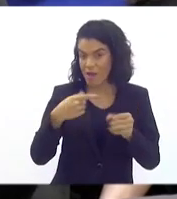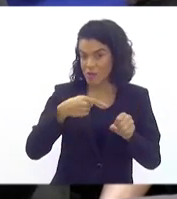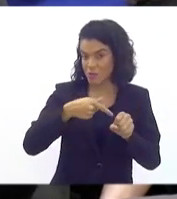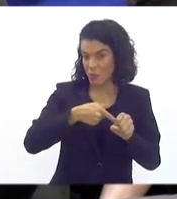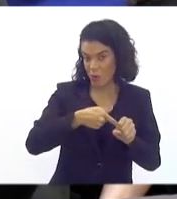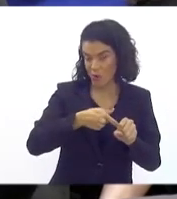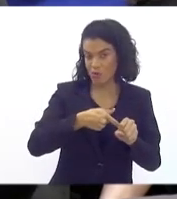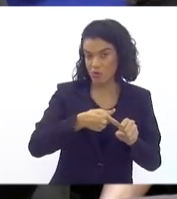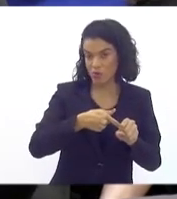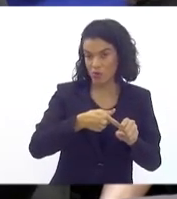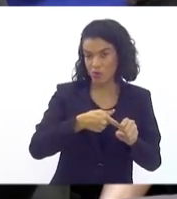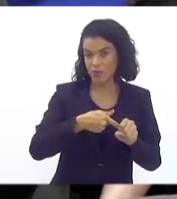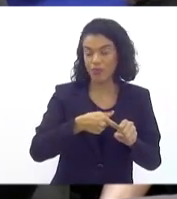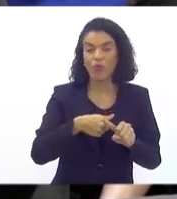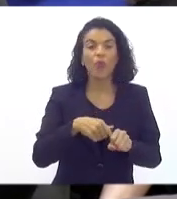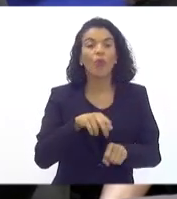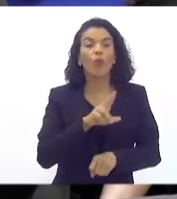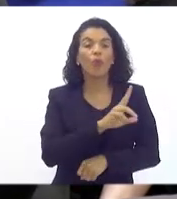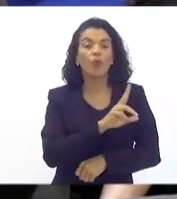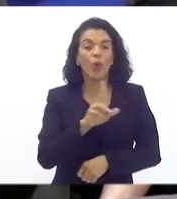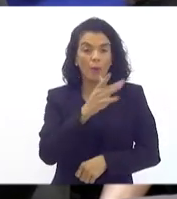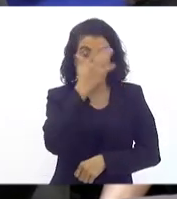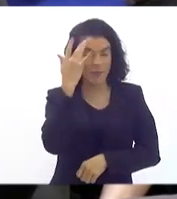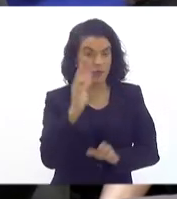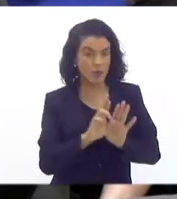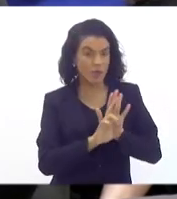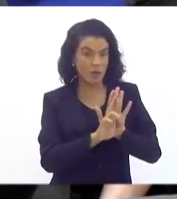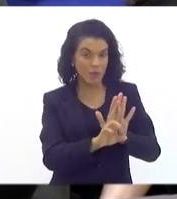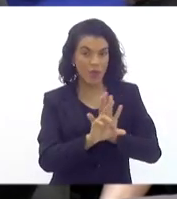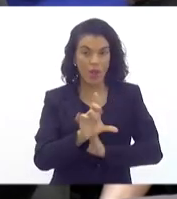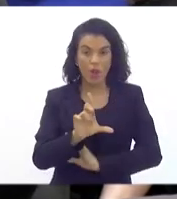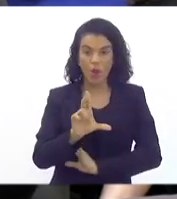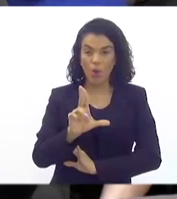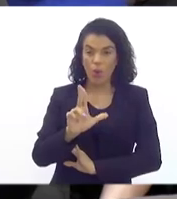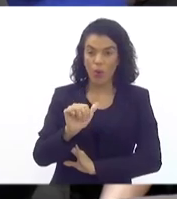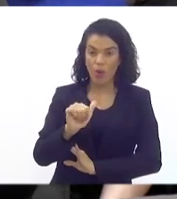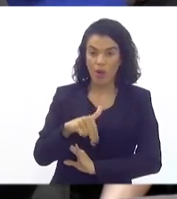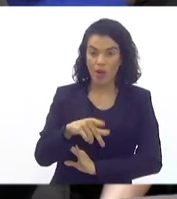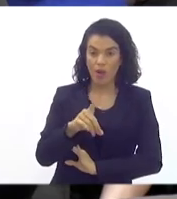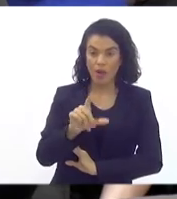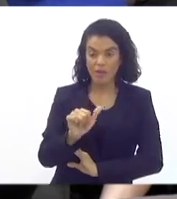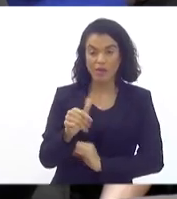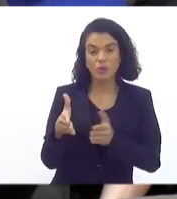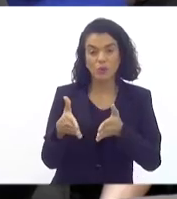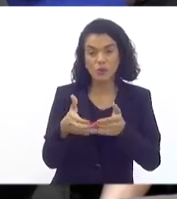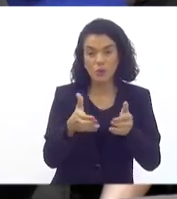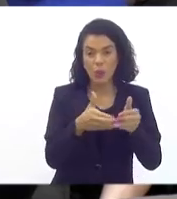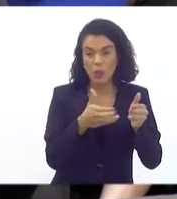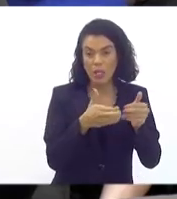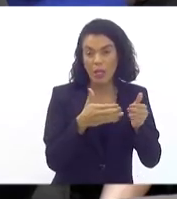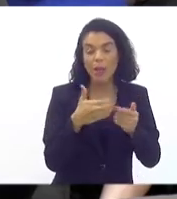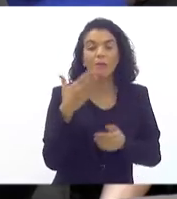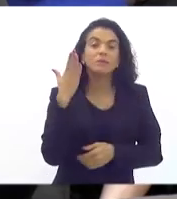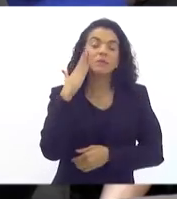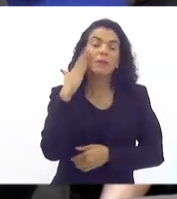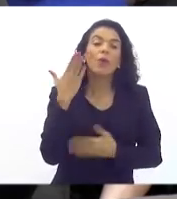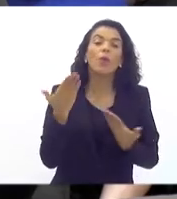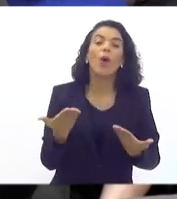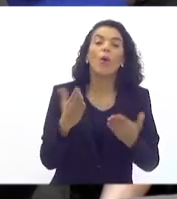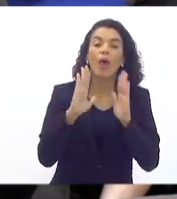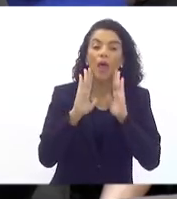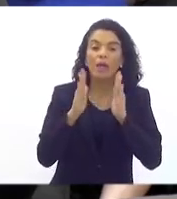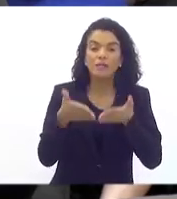com a razão social com a pessoa jurídica tendo como razão social Luanda com solicitações é só para saber qual é a situação